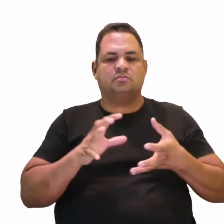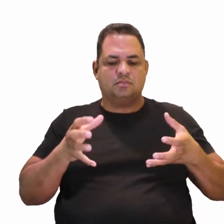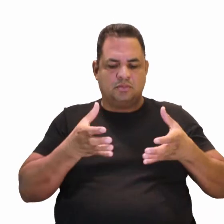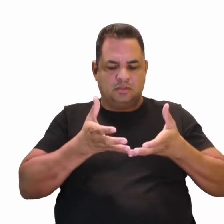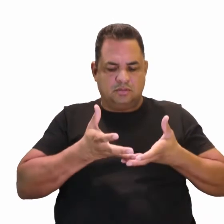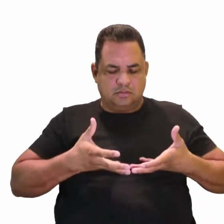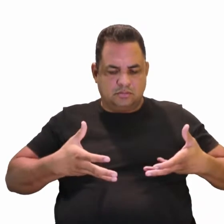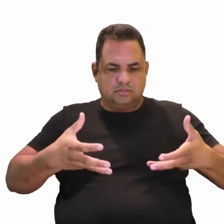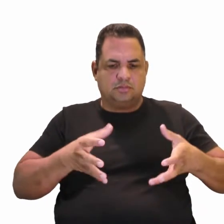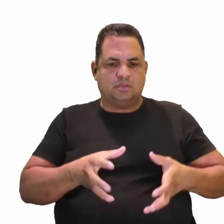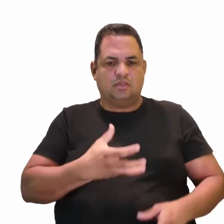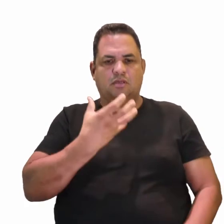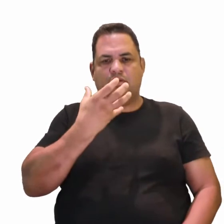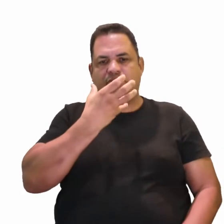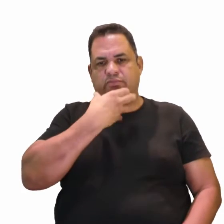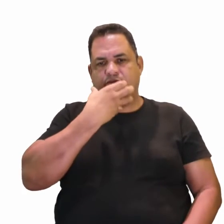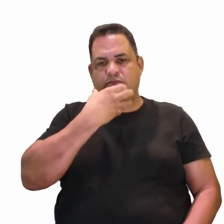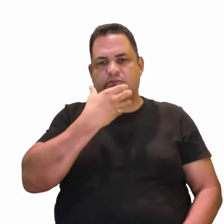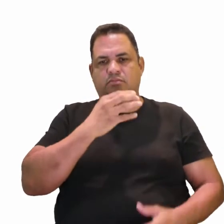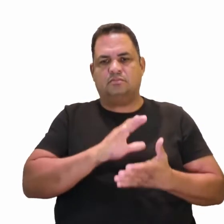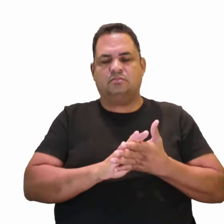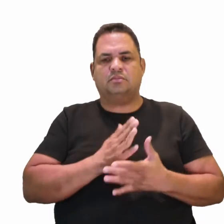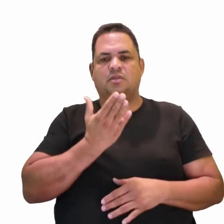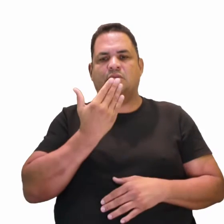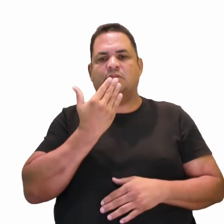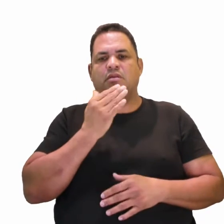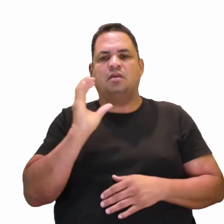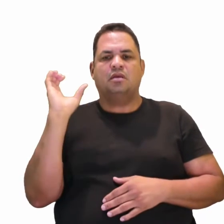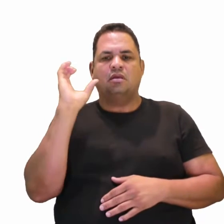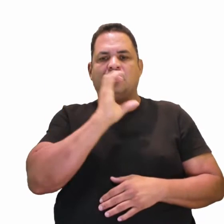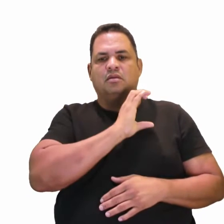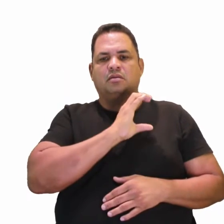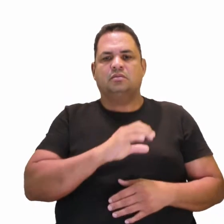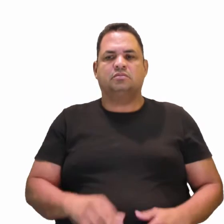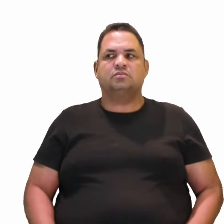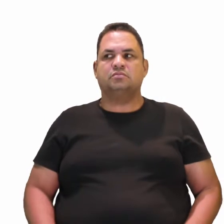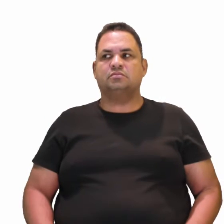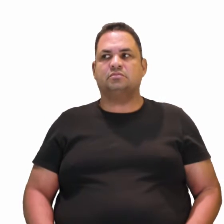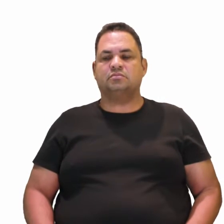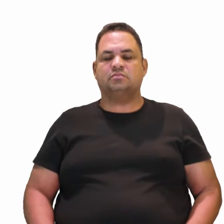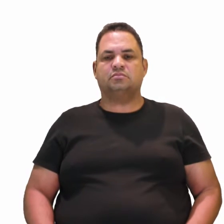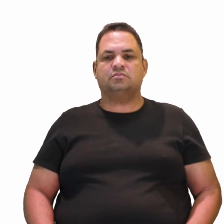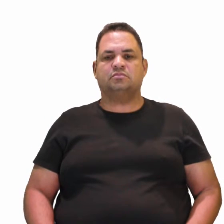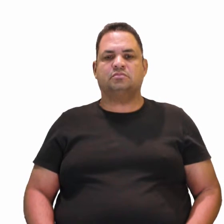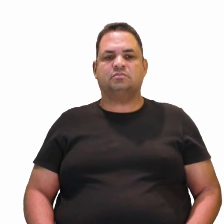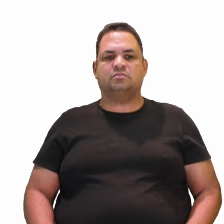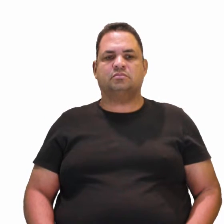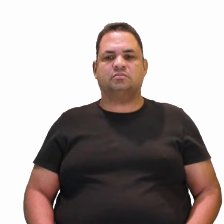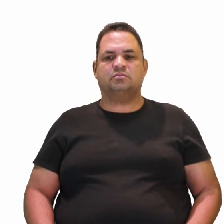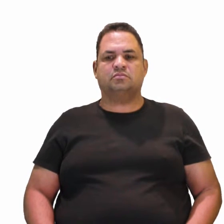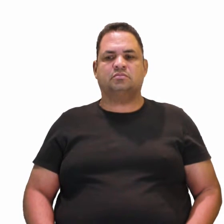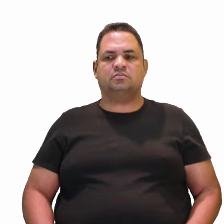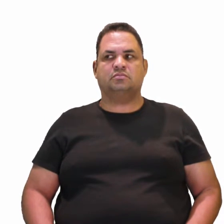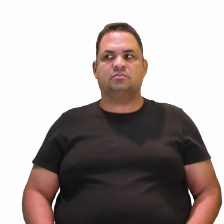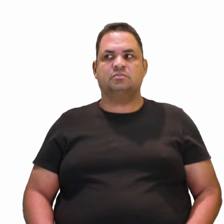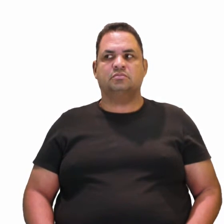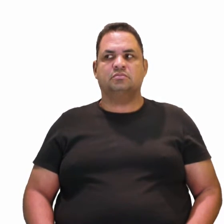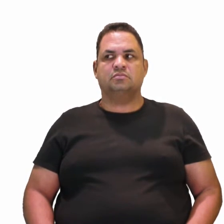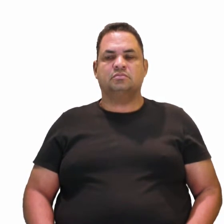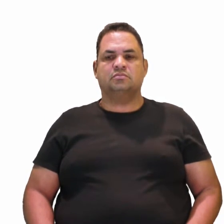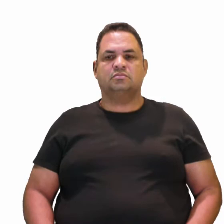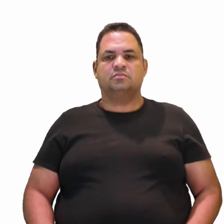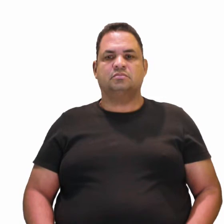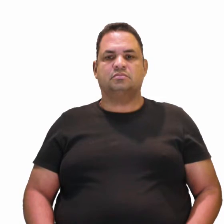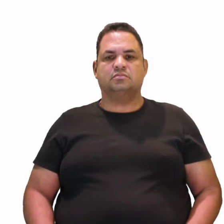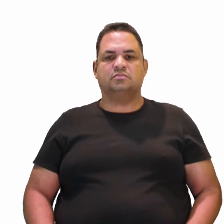em casa para lanches rápidos e de baixa caloria. Eat breakfast every day